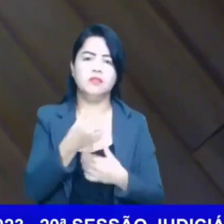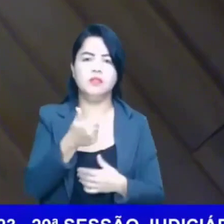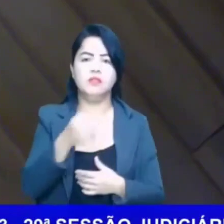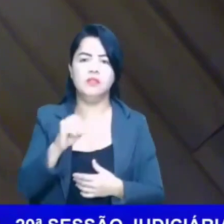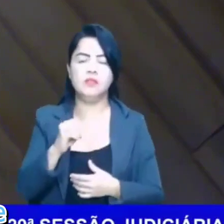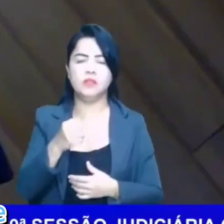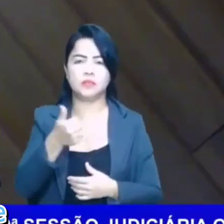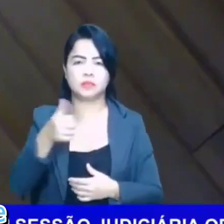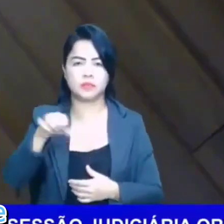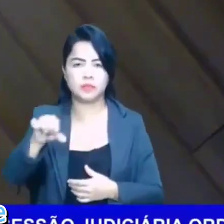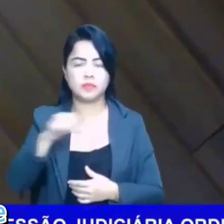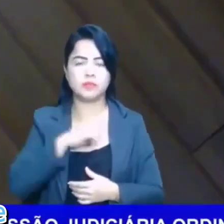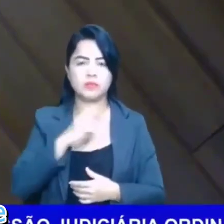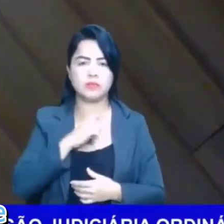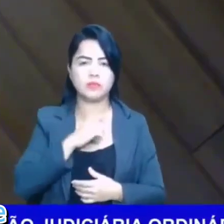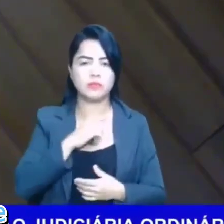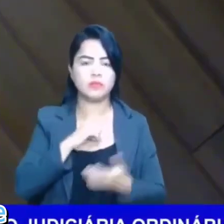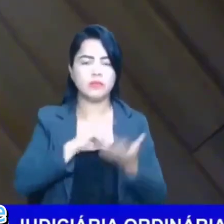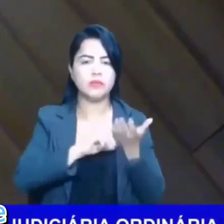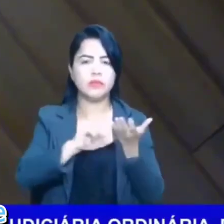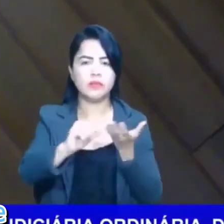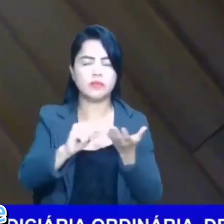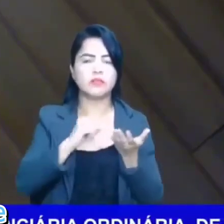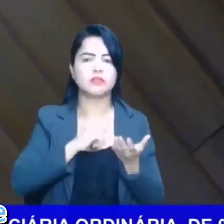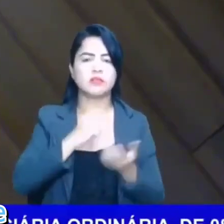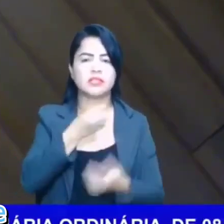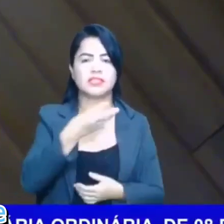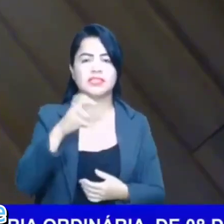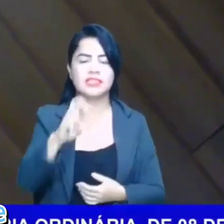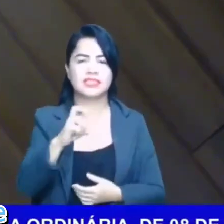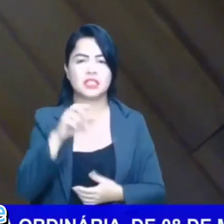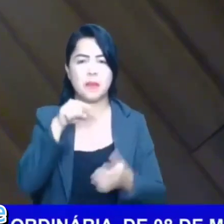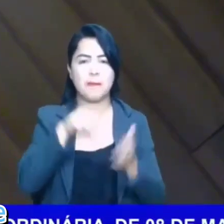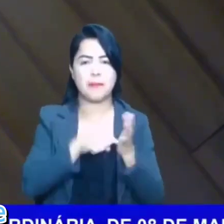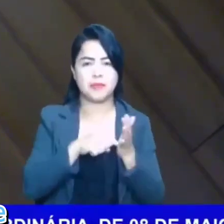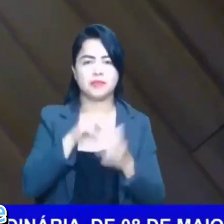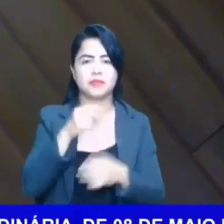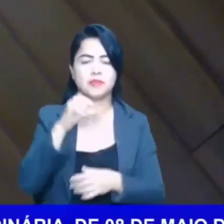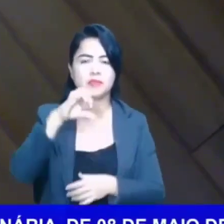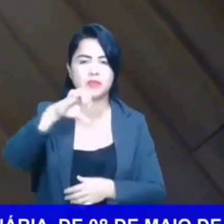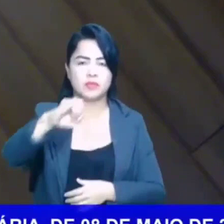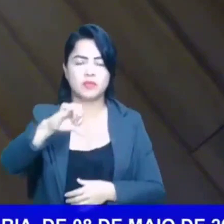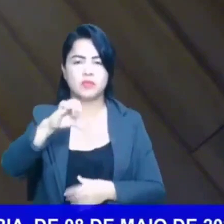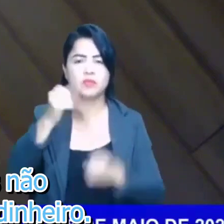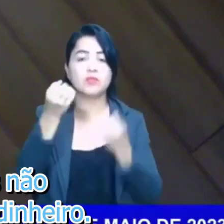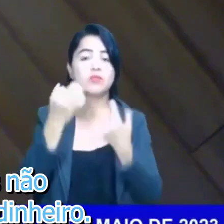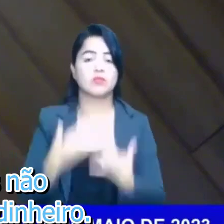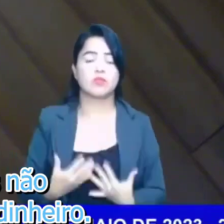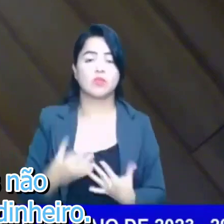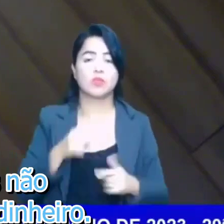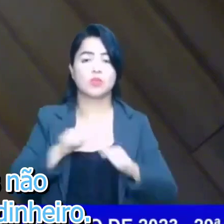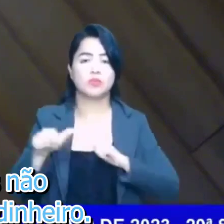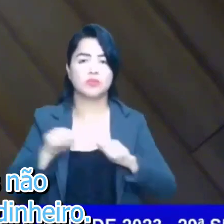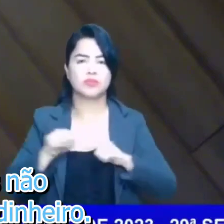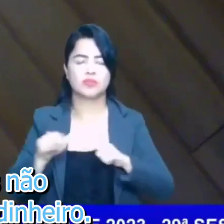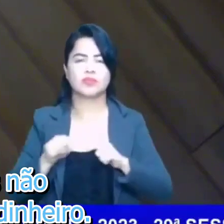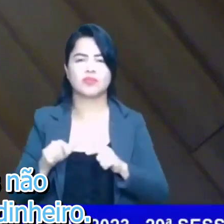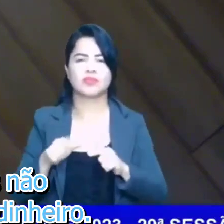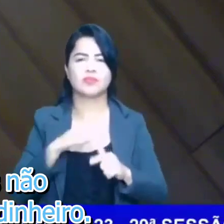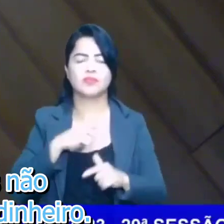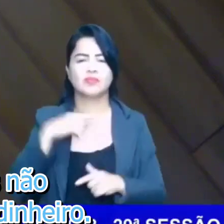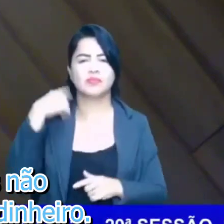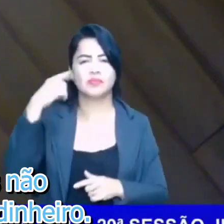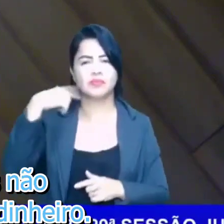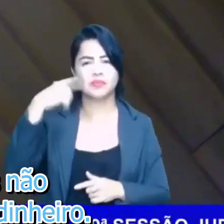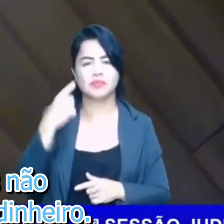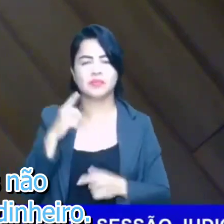23.607/2019, no artigo 35, parágrafo 9º, fala que os serviços prestados por